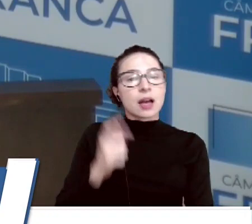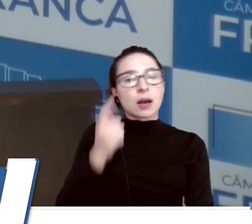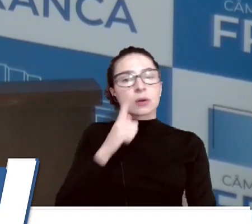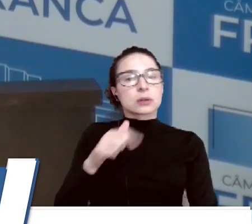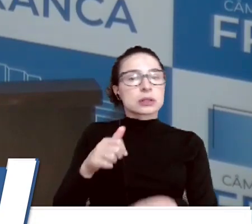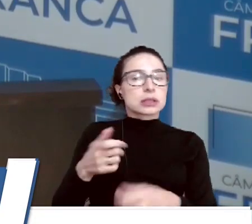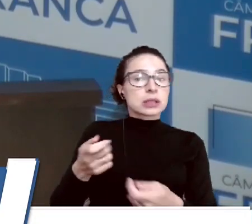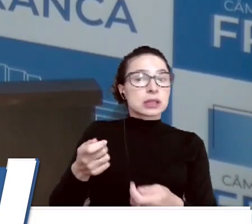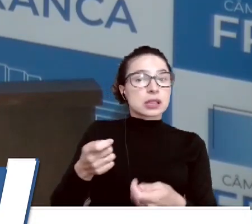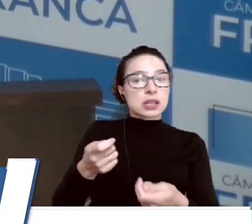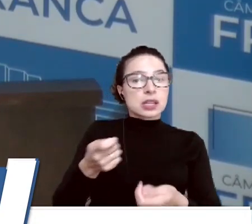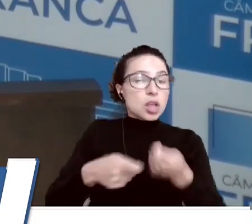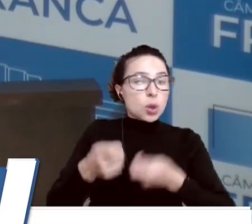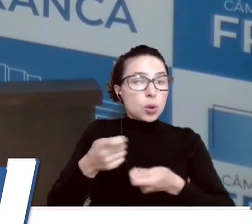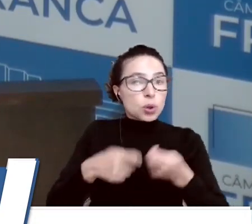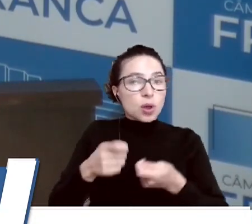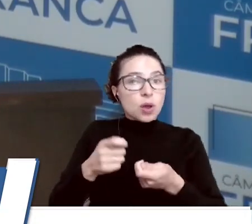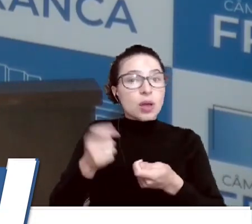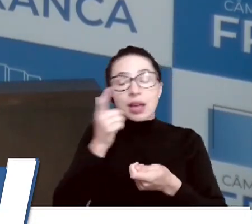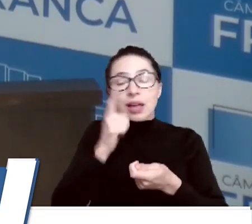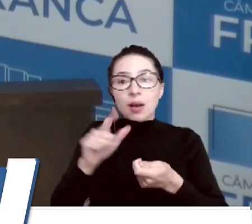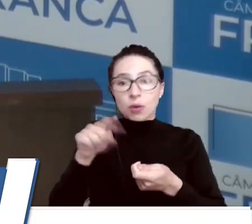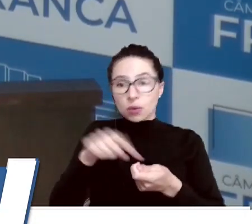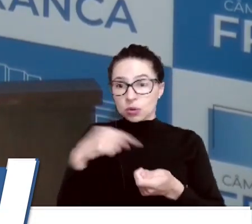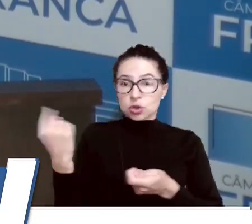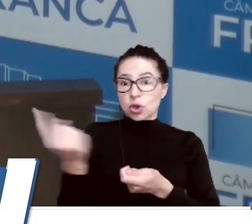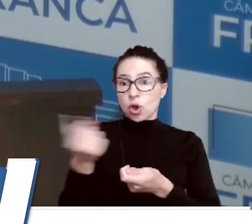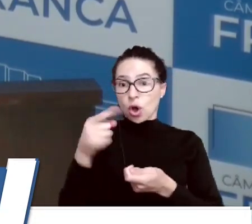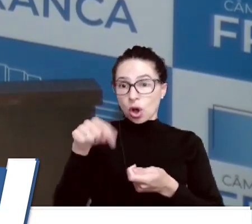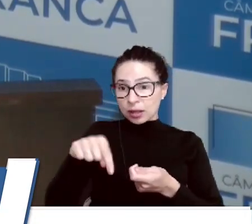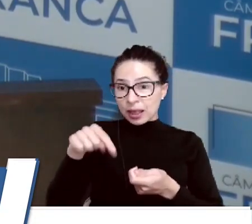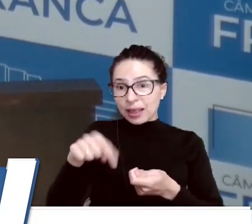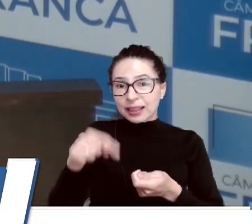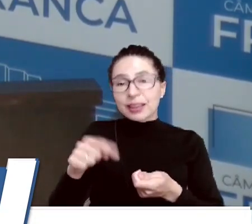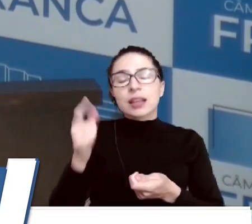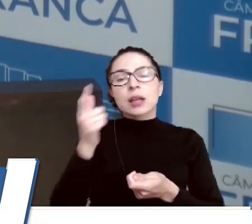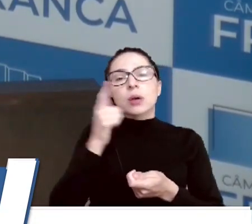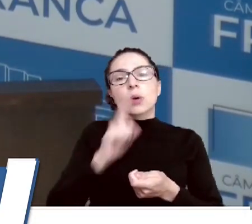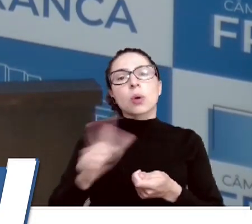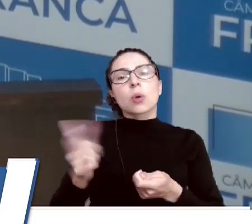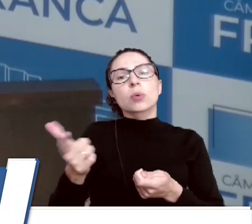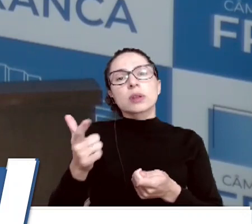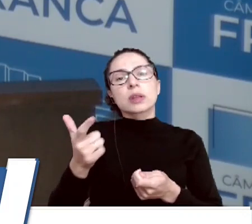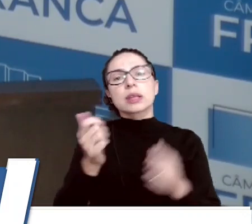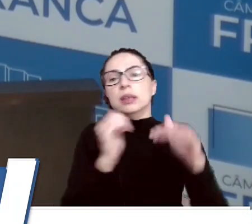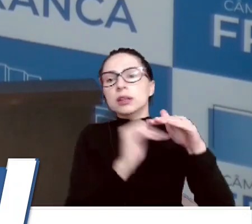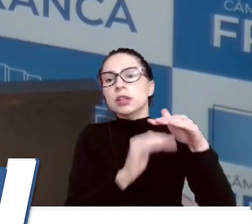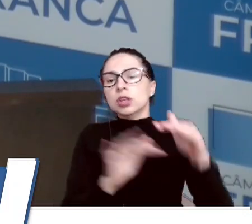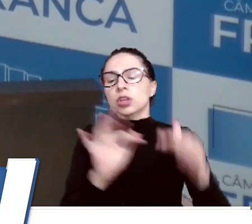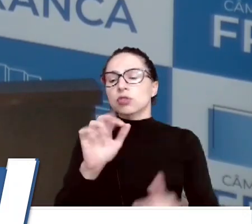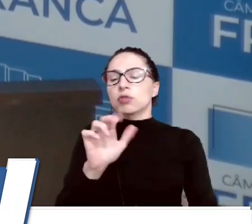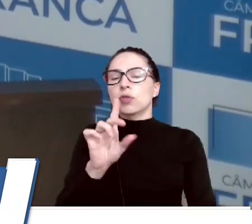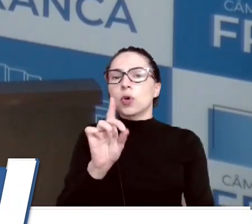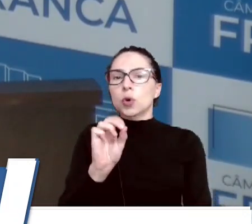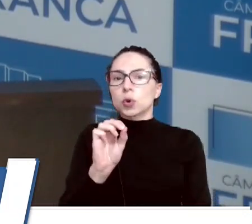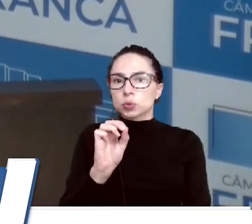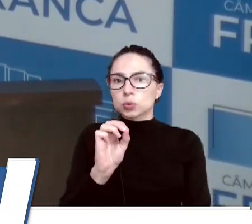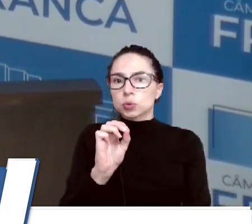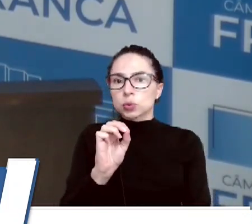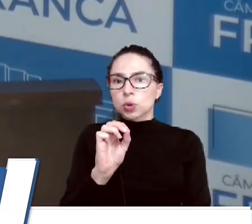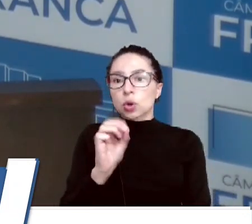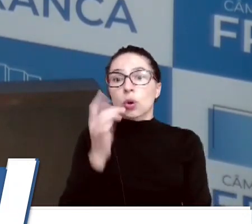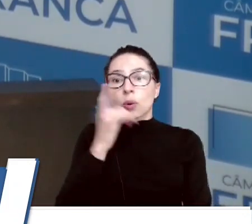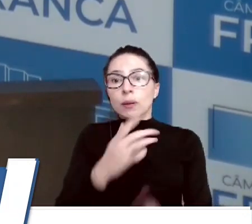renegociação, daria a nós a condição de constituição de um fundo, a constituição